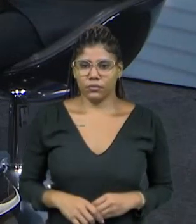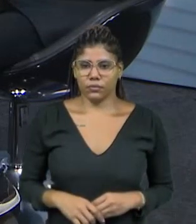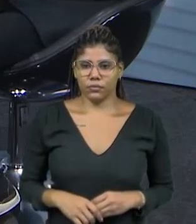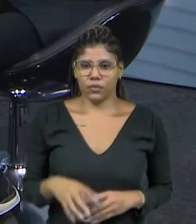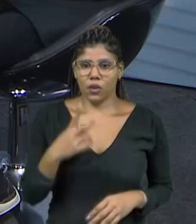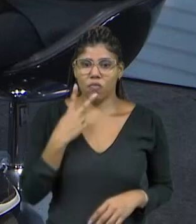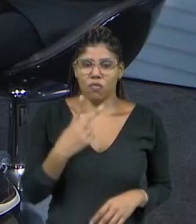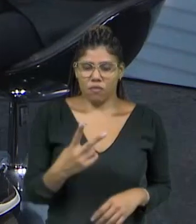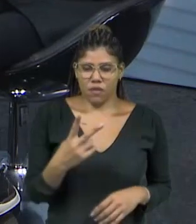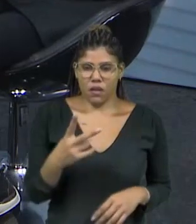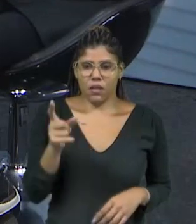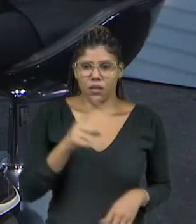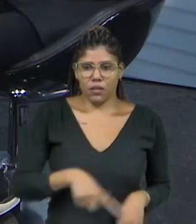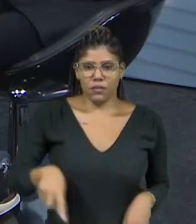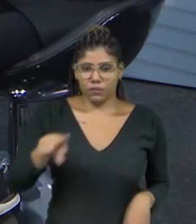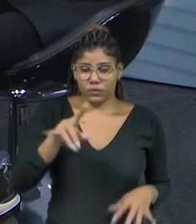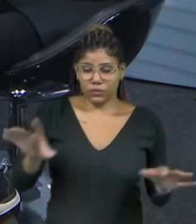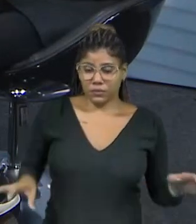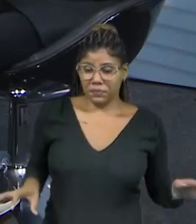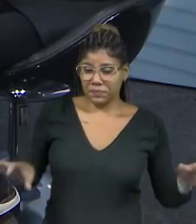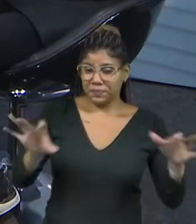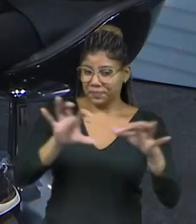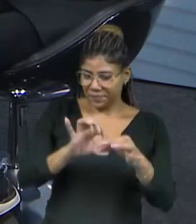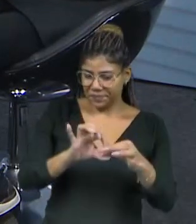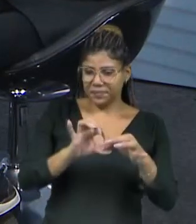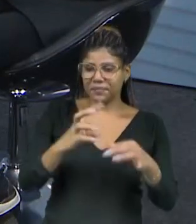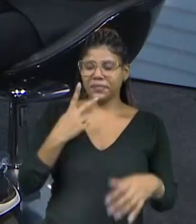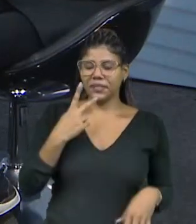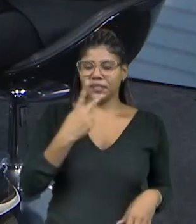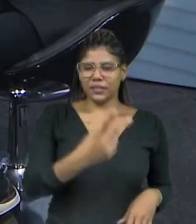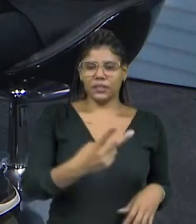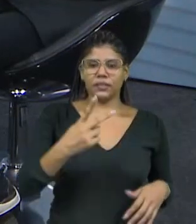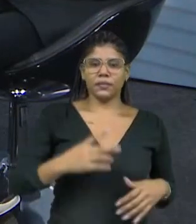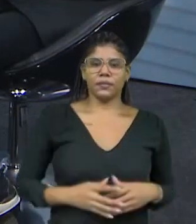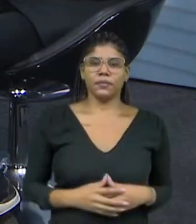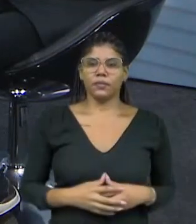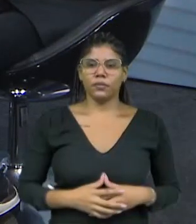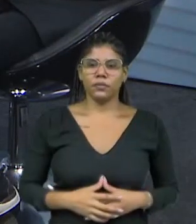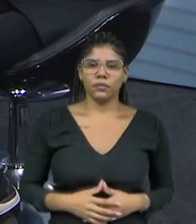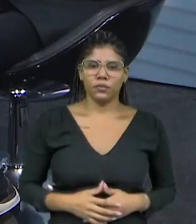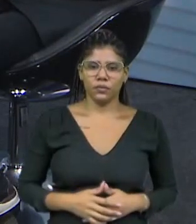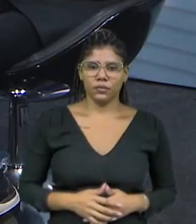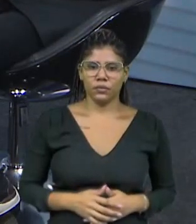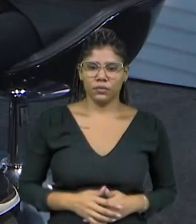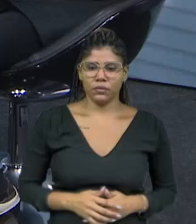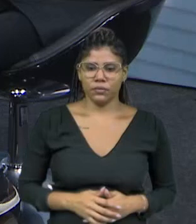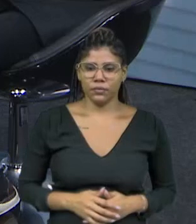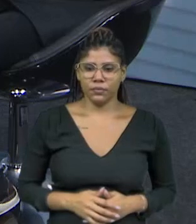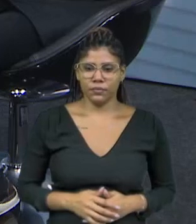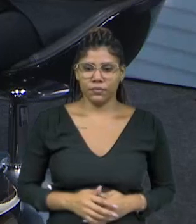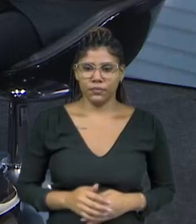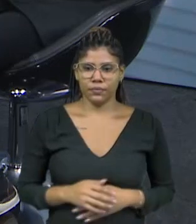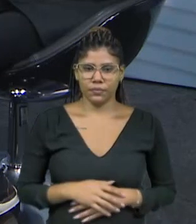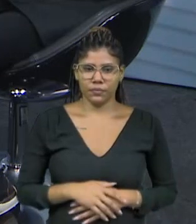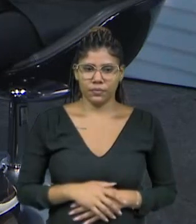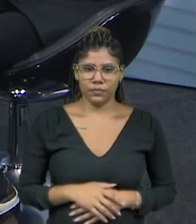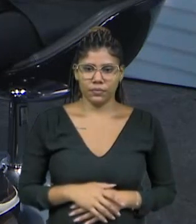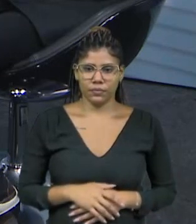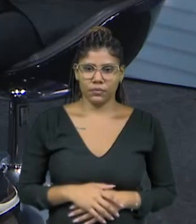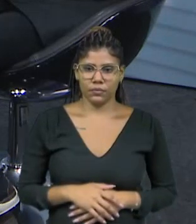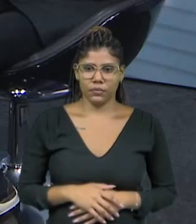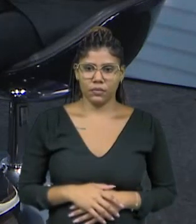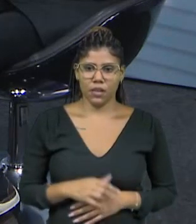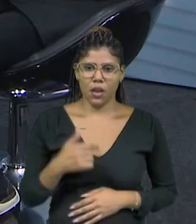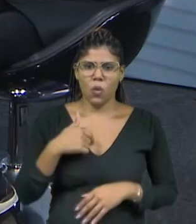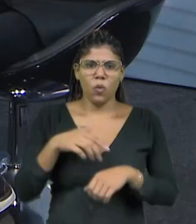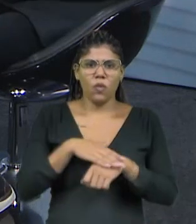dizer algo aqui que vai ao encontro do que o senhor disse, o professor Júlio Cavalcante e o professor Zé de Paula. Eu estive aqui como